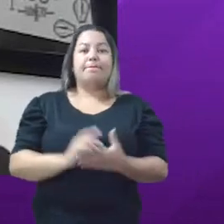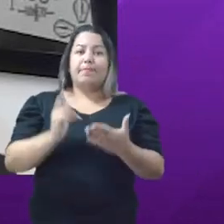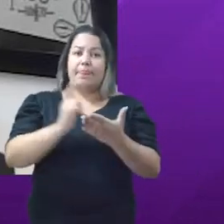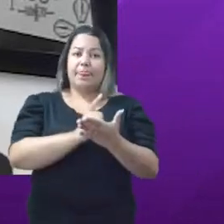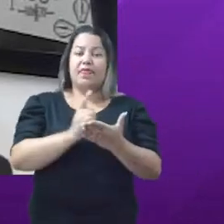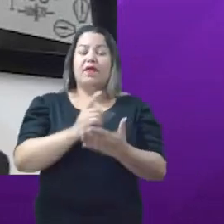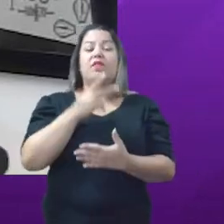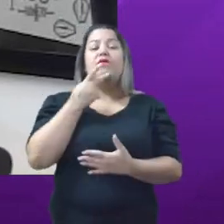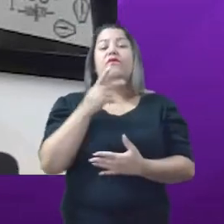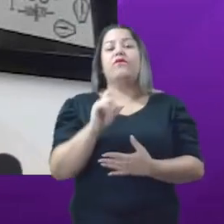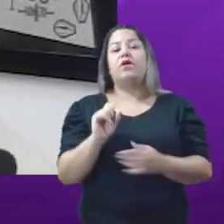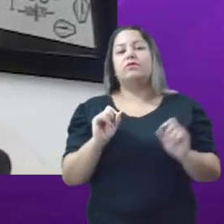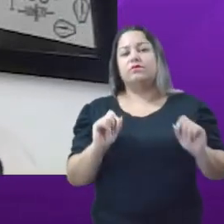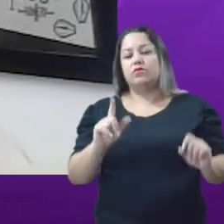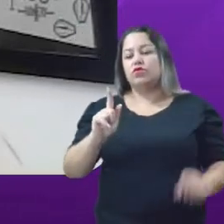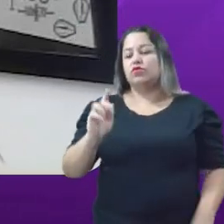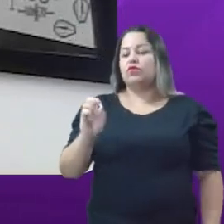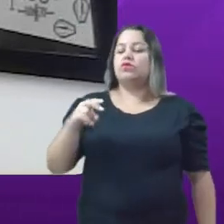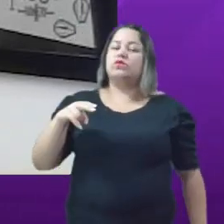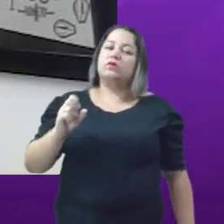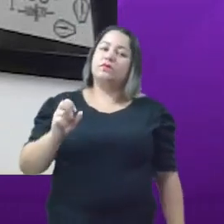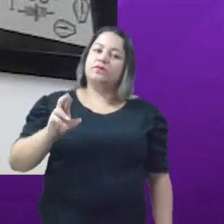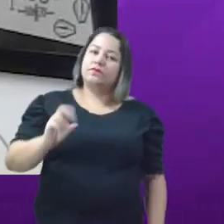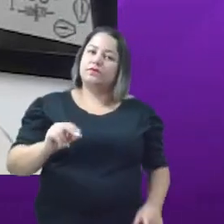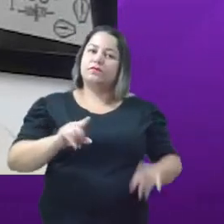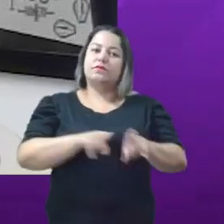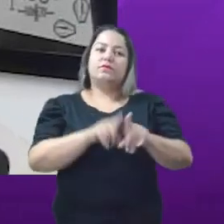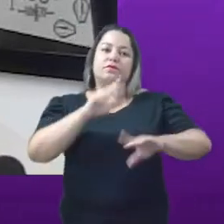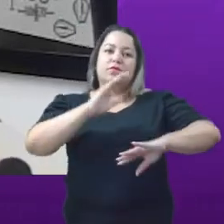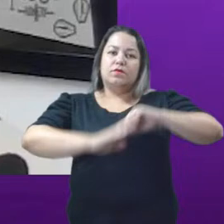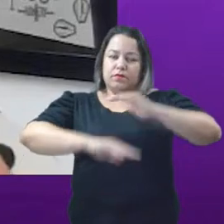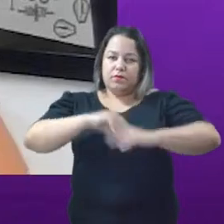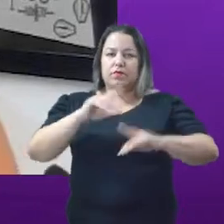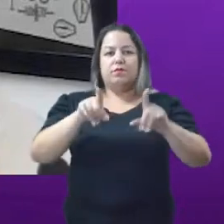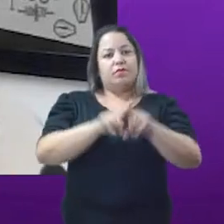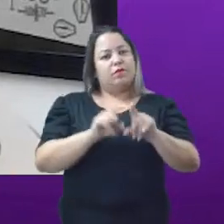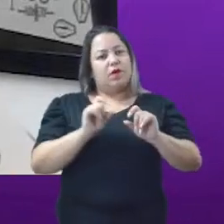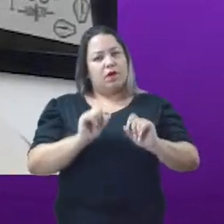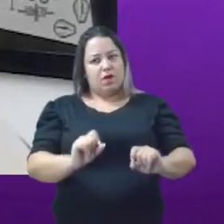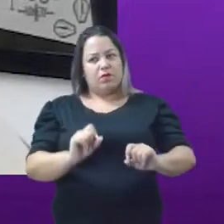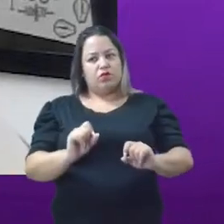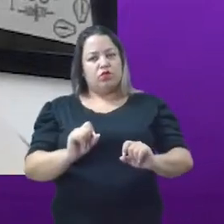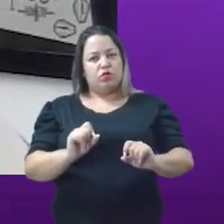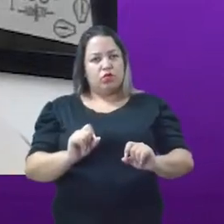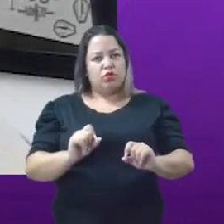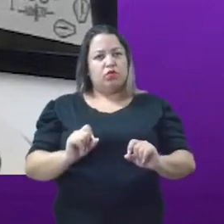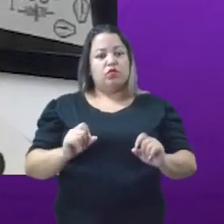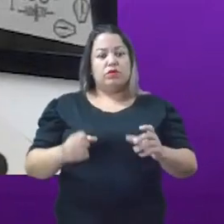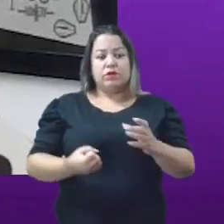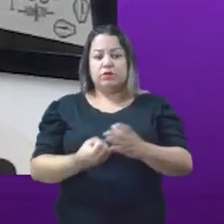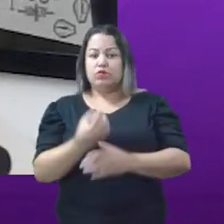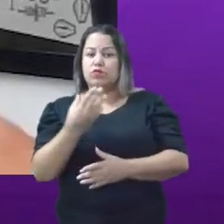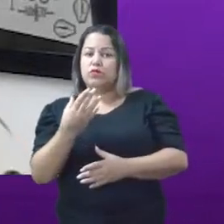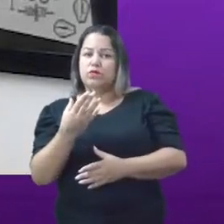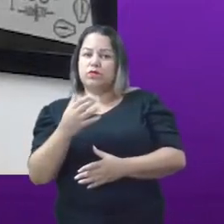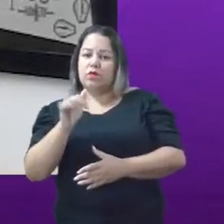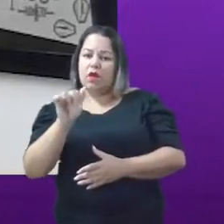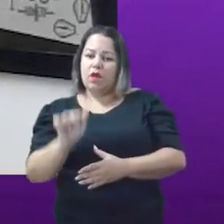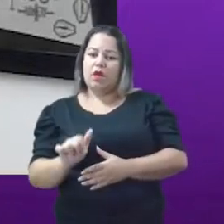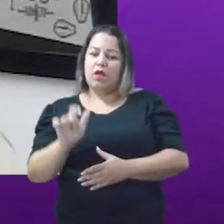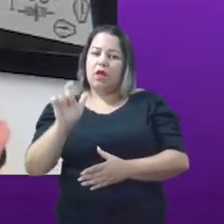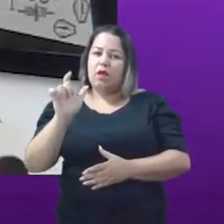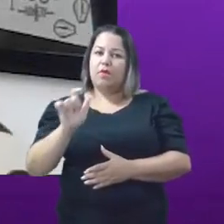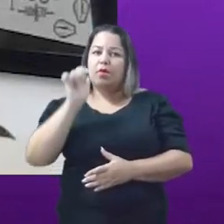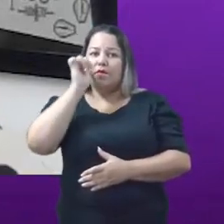afirma que gênero é um ato performativo e constitui a partir dos símbolos criados para o feminino e para